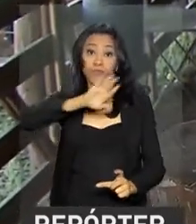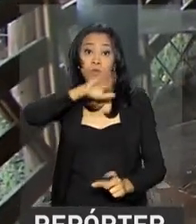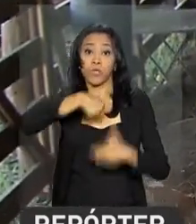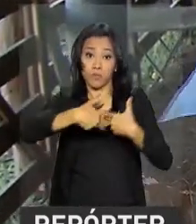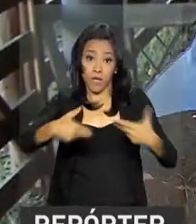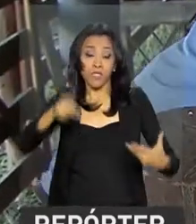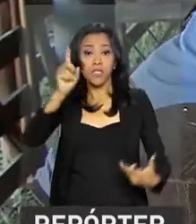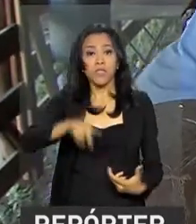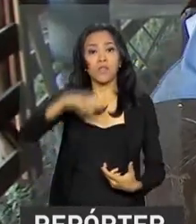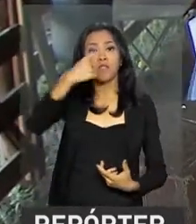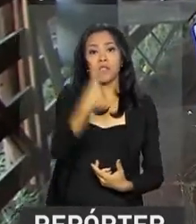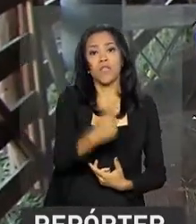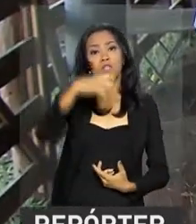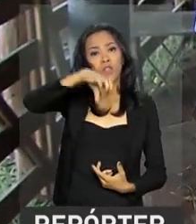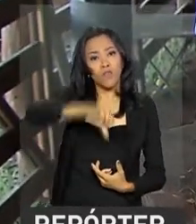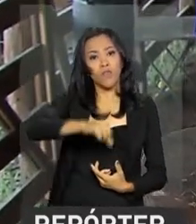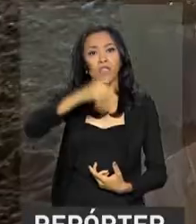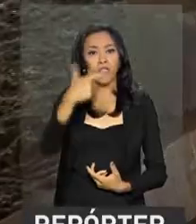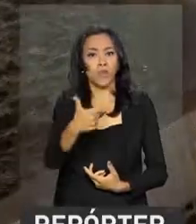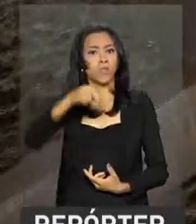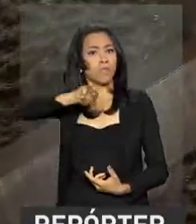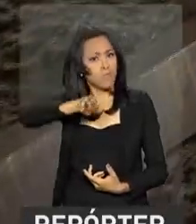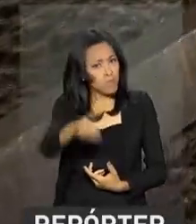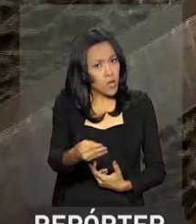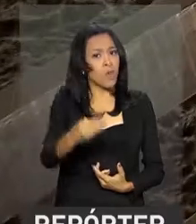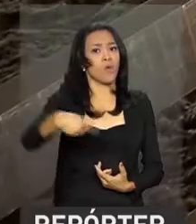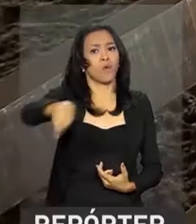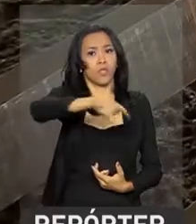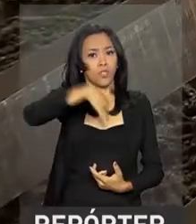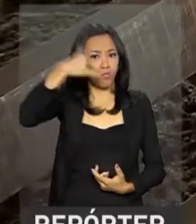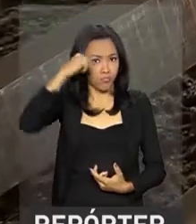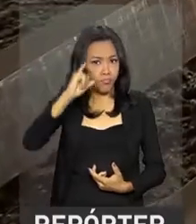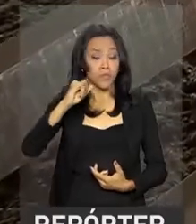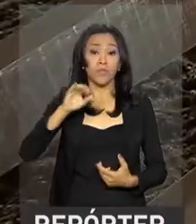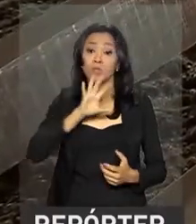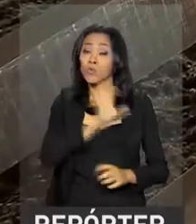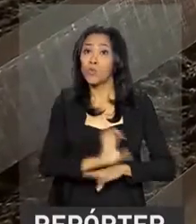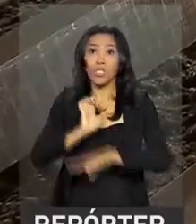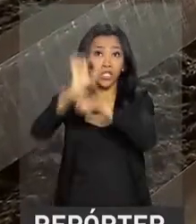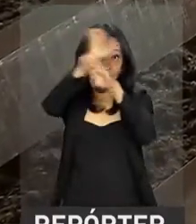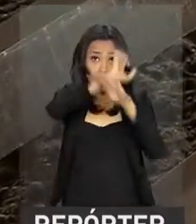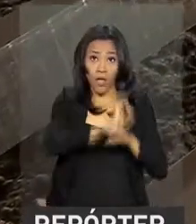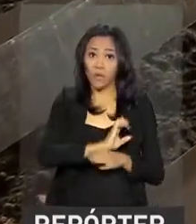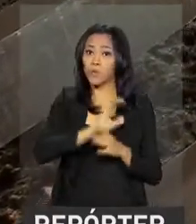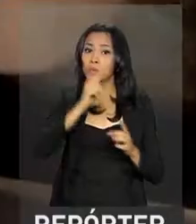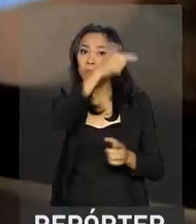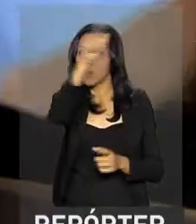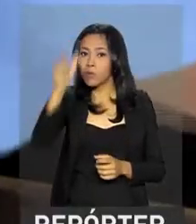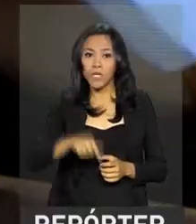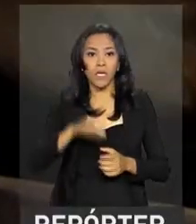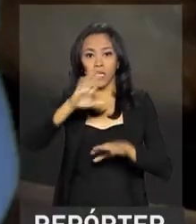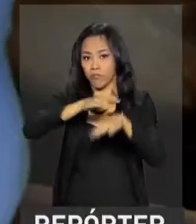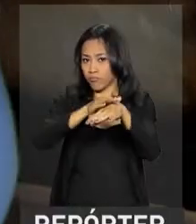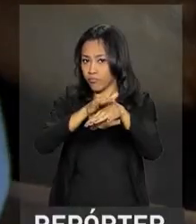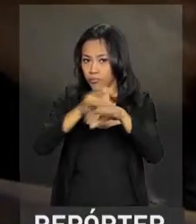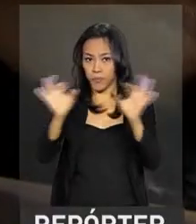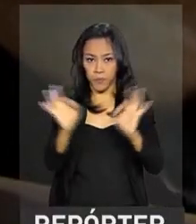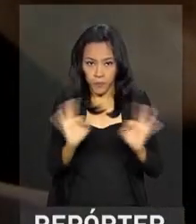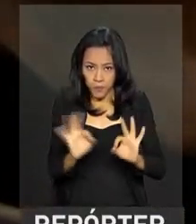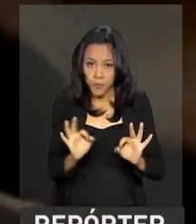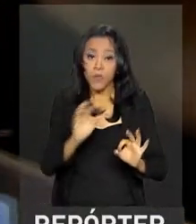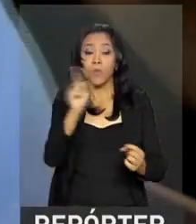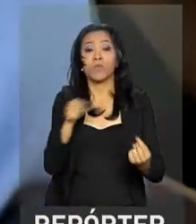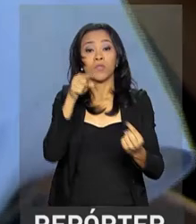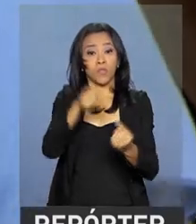192 milhões de cabeças praticamente todos os estados do país são livres da aftosa com vacinação a meta do